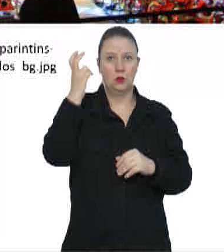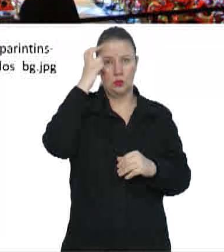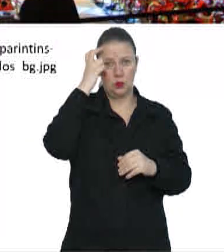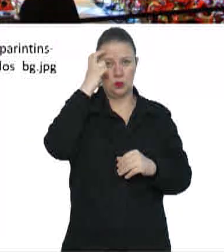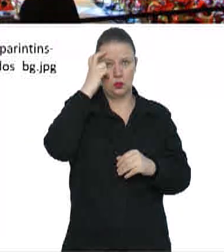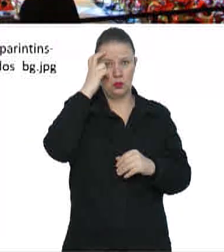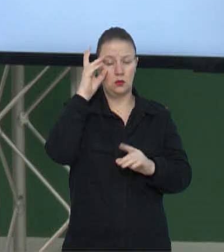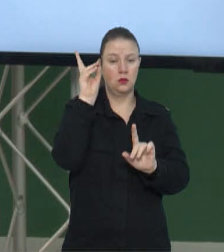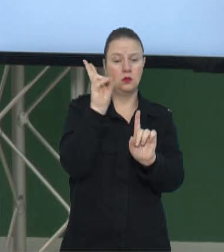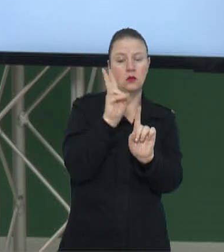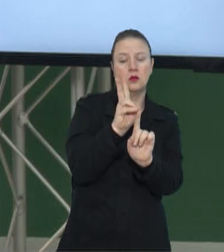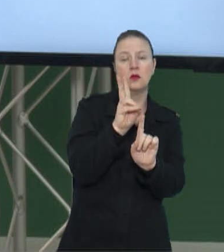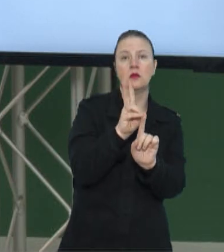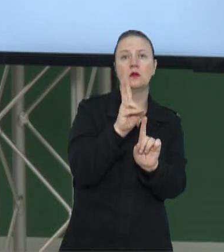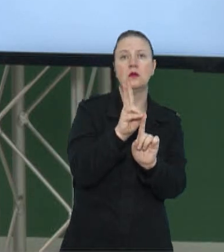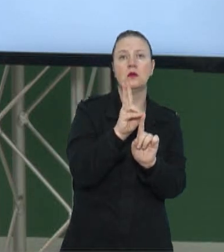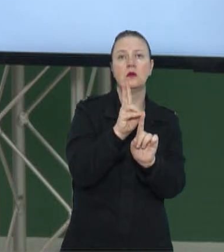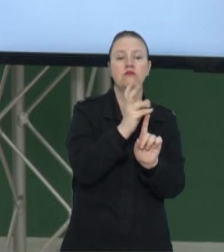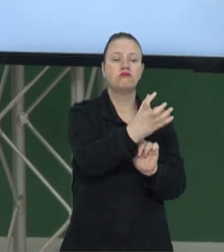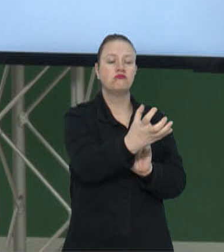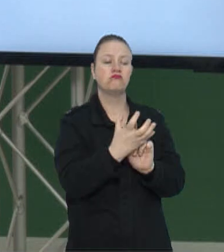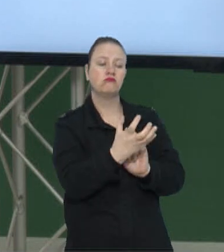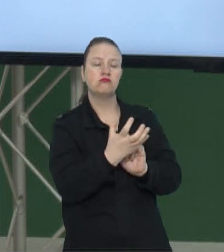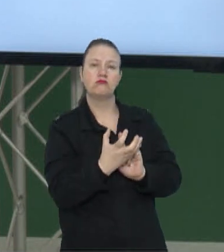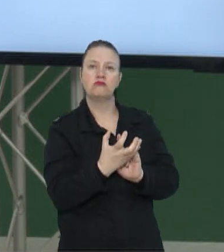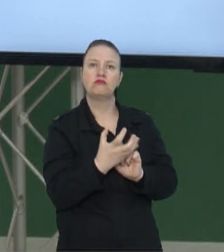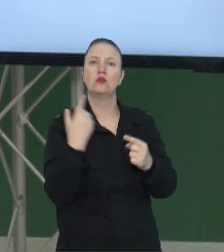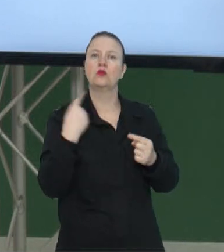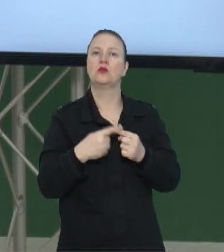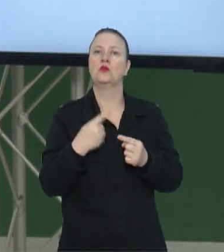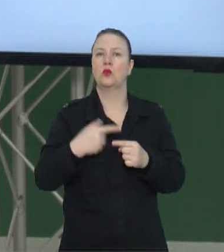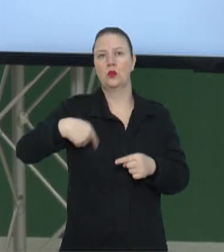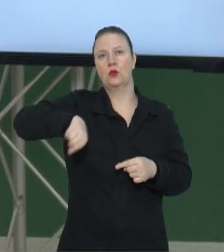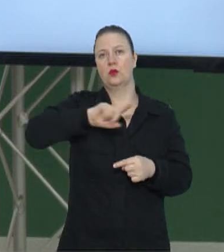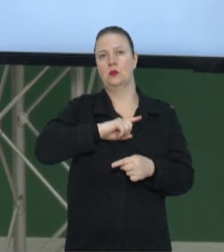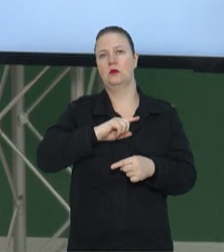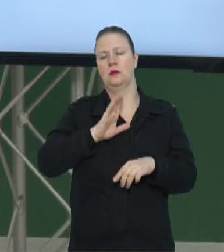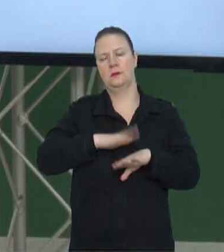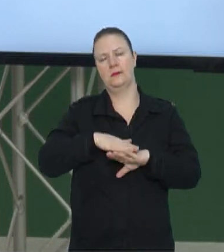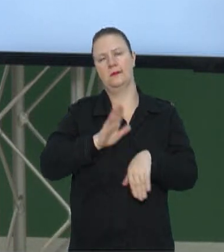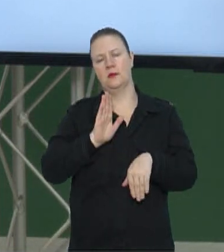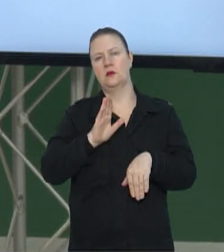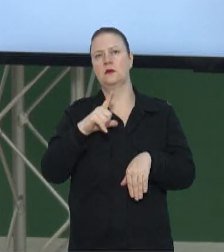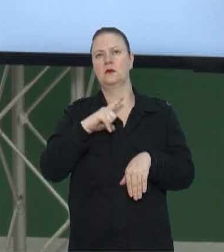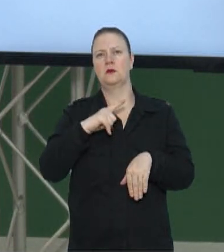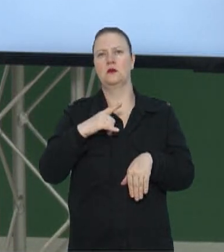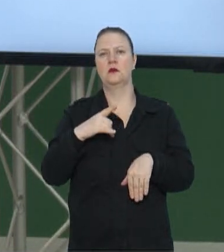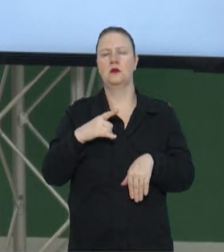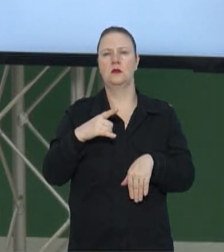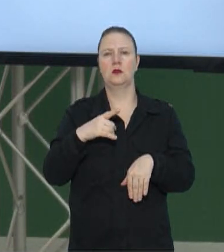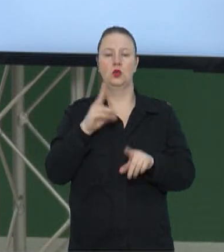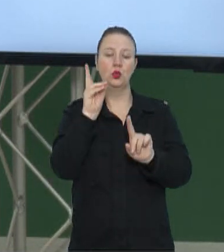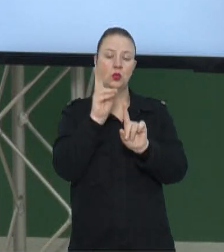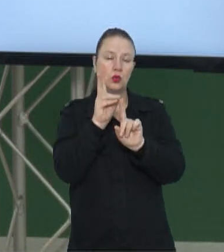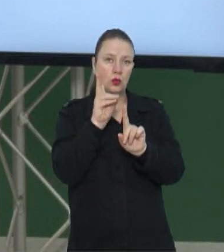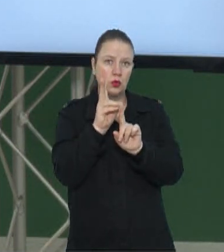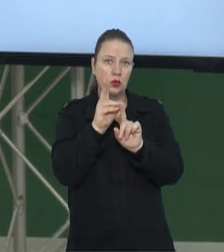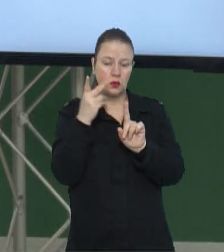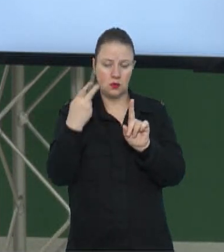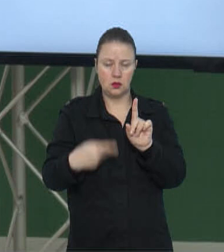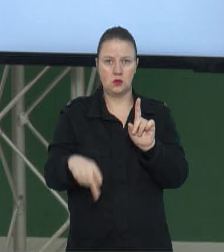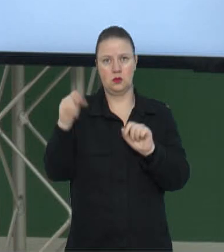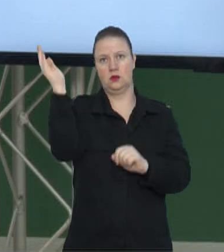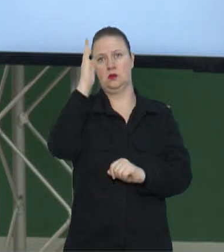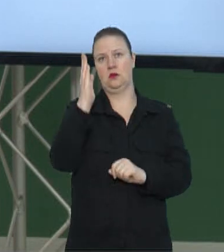refletem a cultura indígena, né? Porque nós temos ainda hoje a região que mais tem a presença indígena no